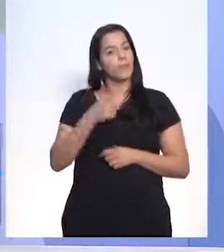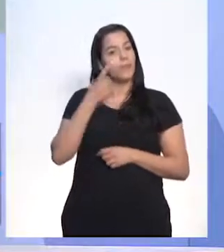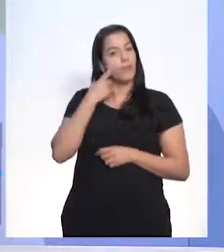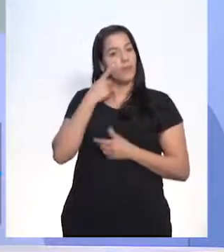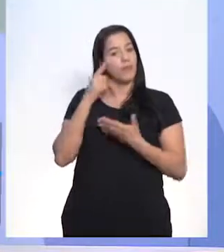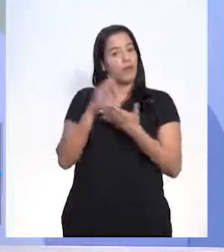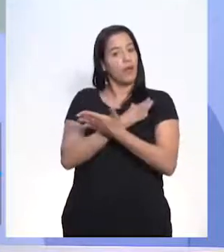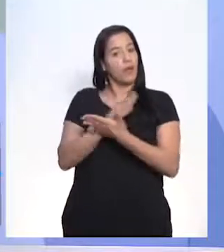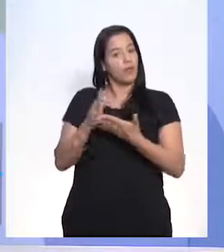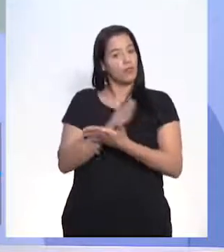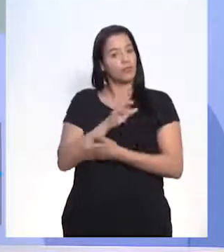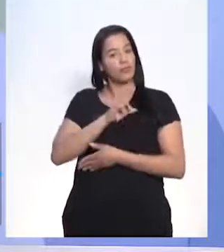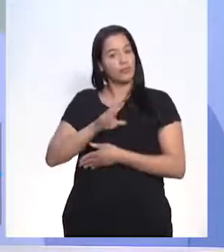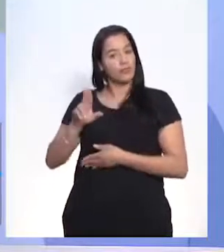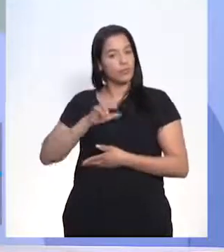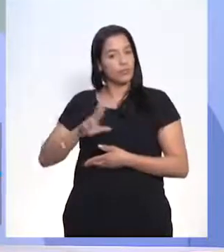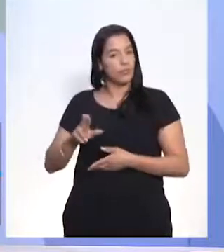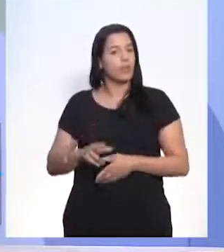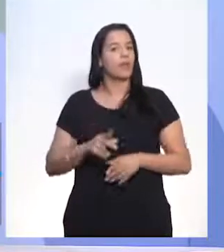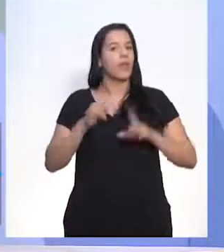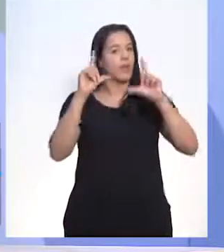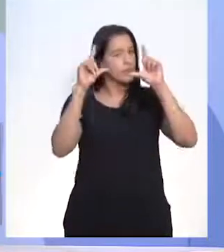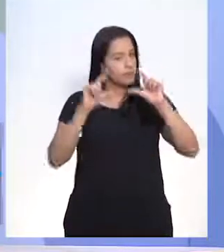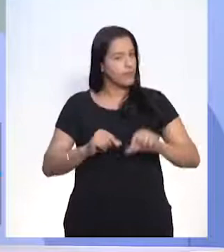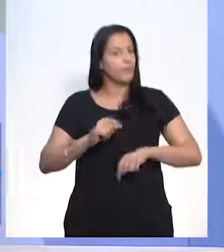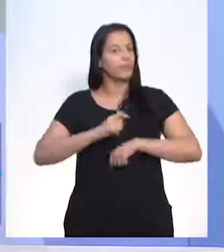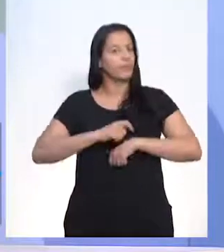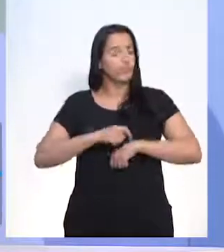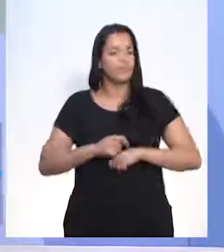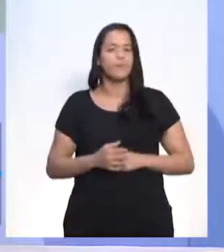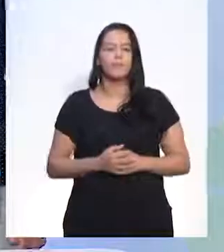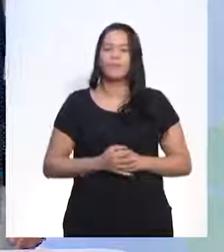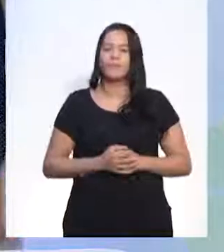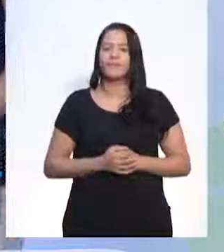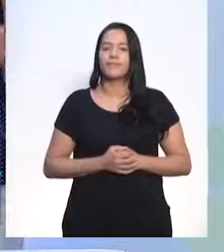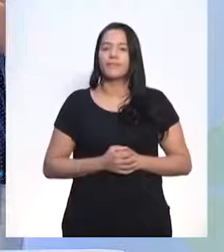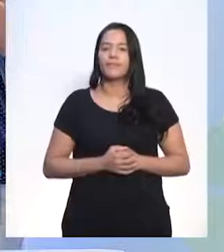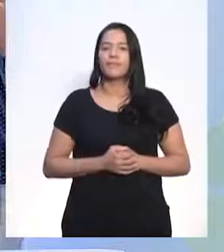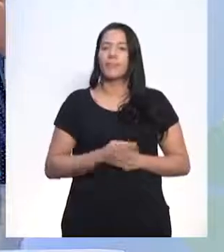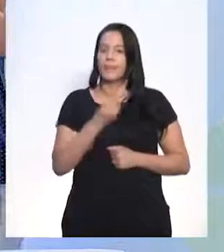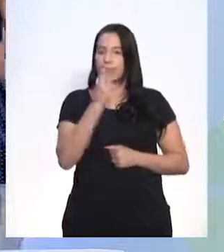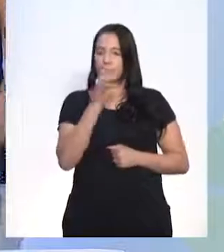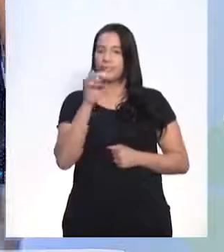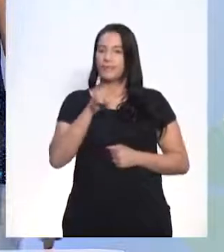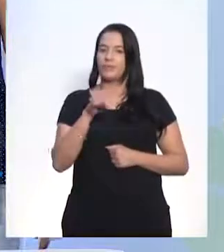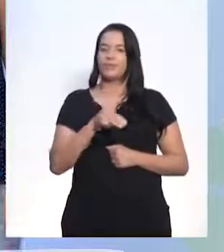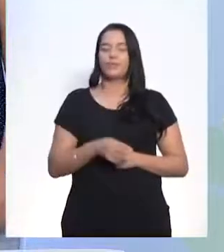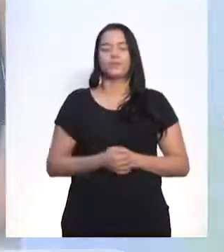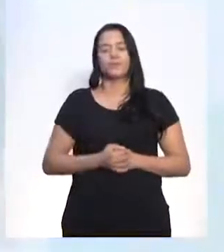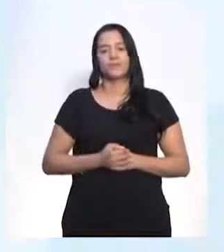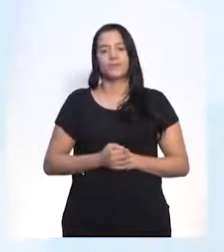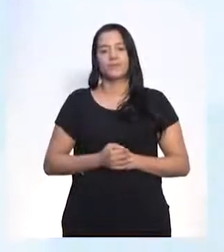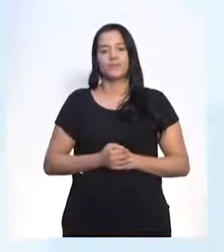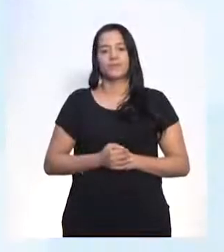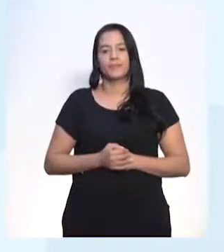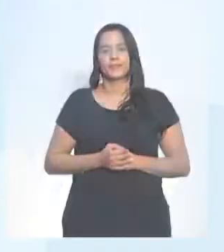alguns nomes aqui. Mas dava para fazer em menos tempo até que isso, viu? Então, voltamos em 2 minutos.